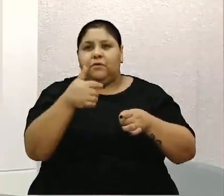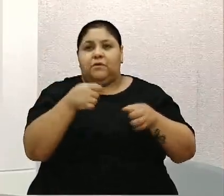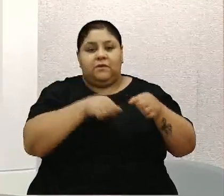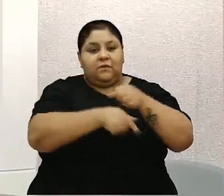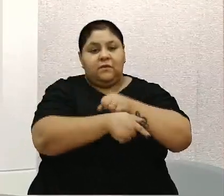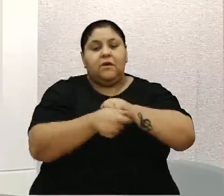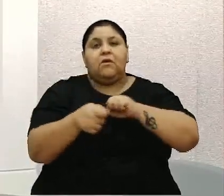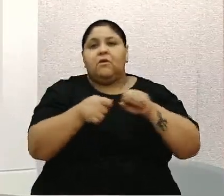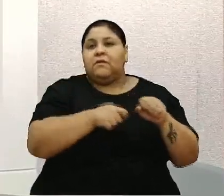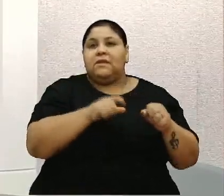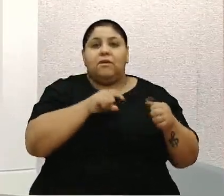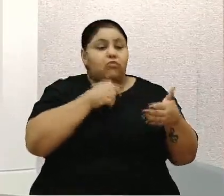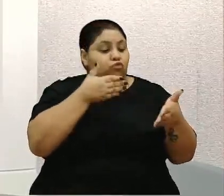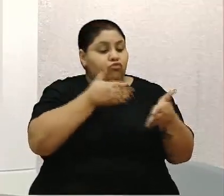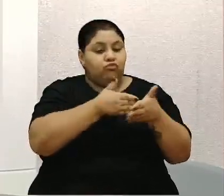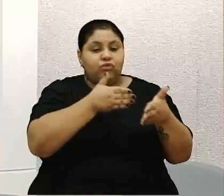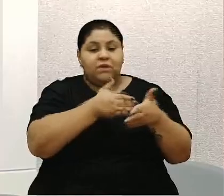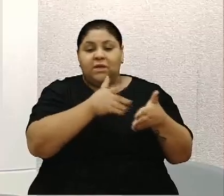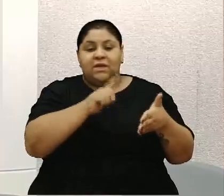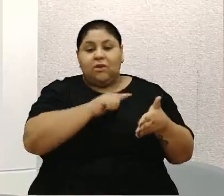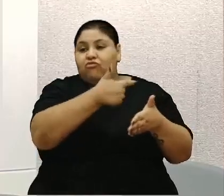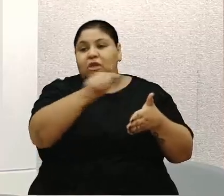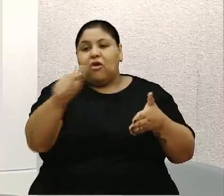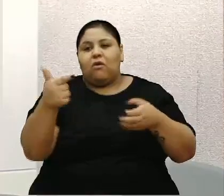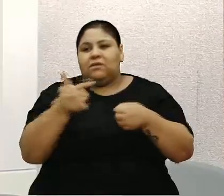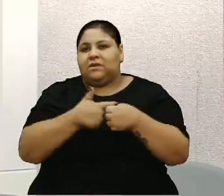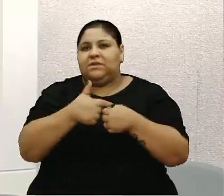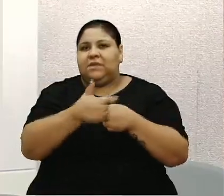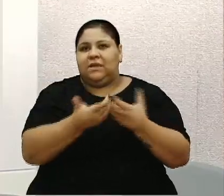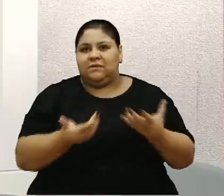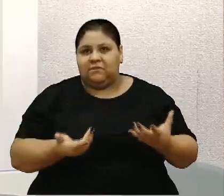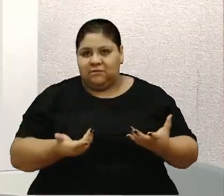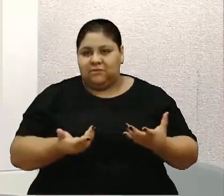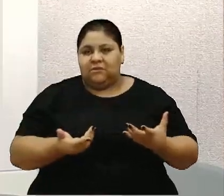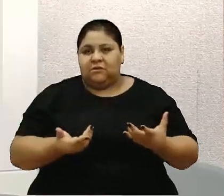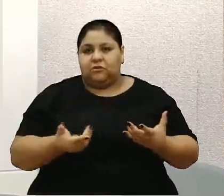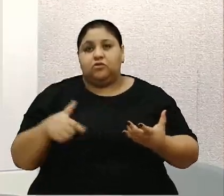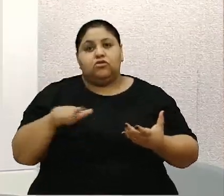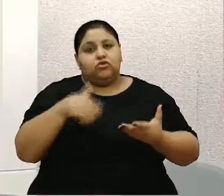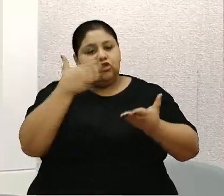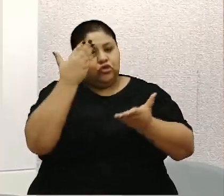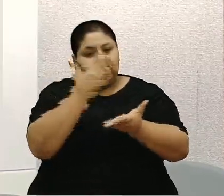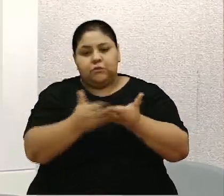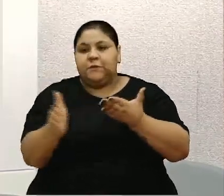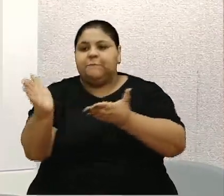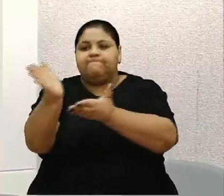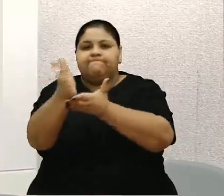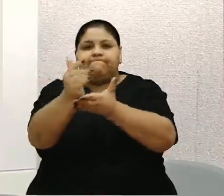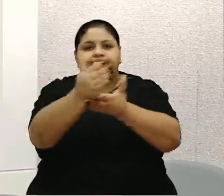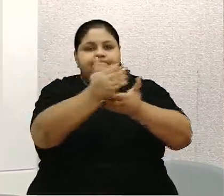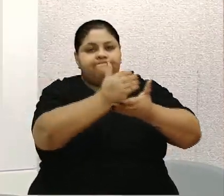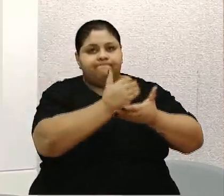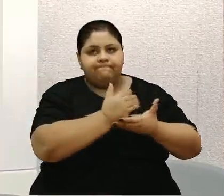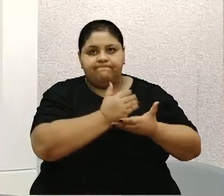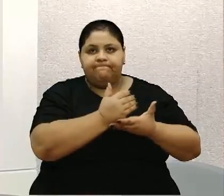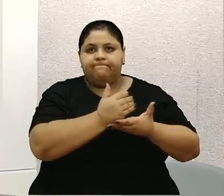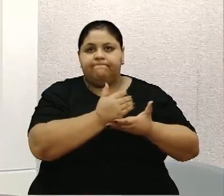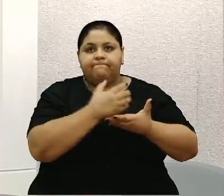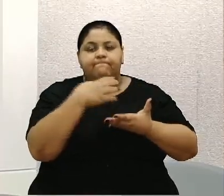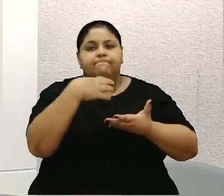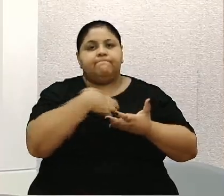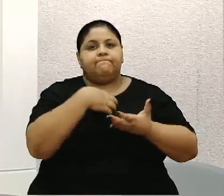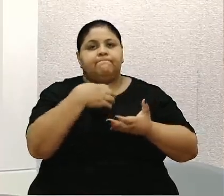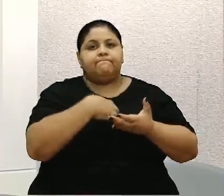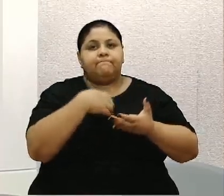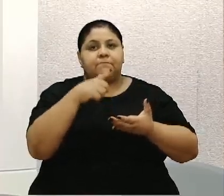bota muitas barreiras aqui que não existem em outras cidades. E aí nós perdemos a arrecadação, perdemos formas de